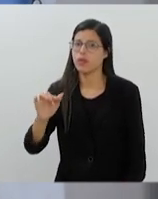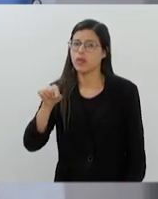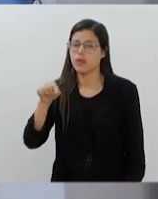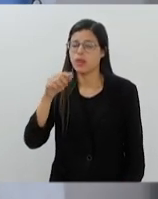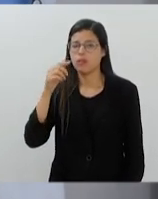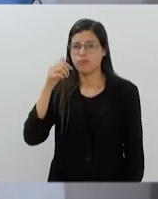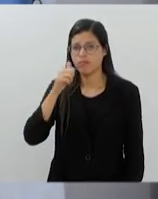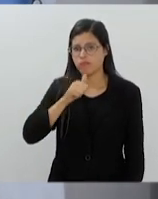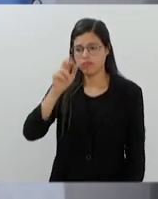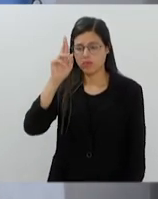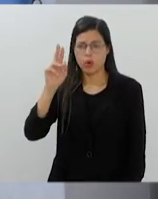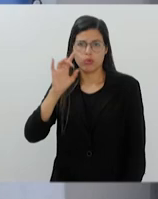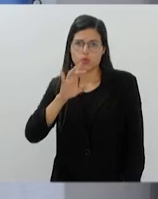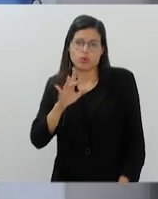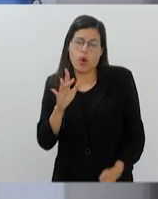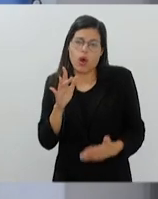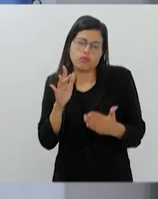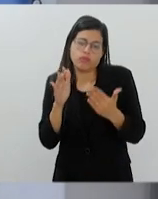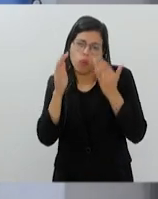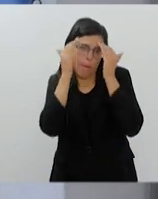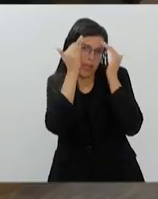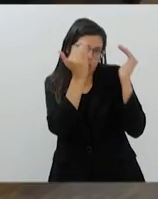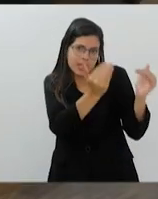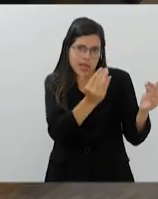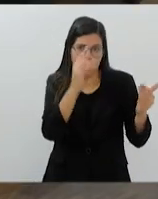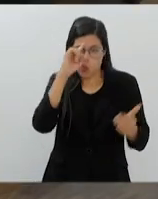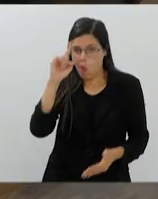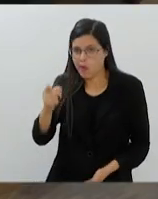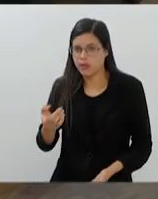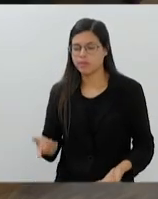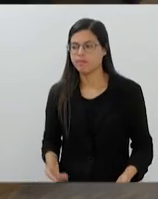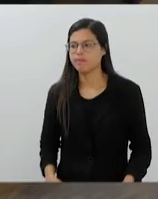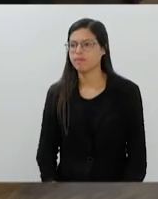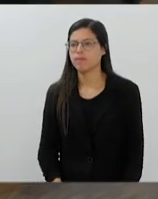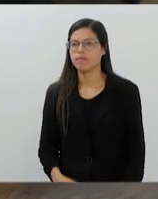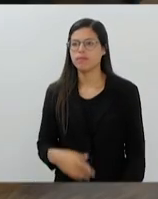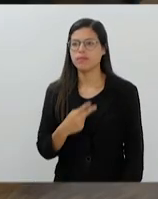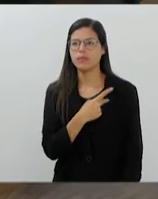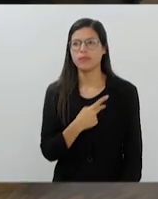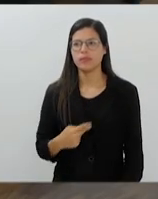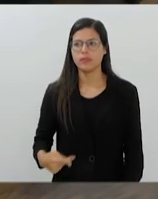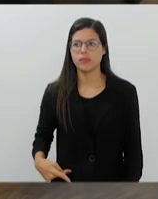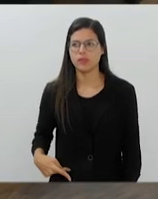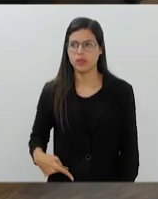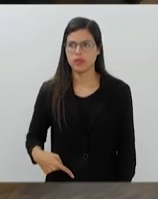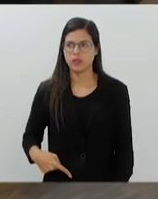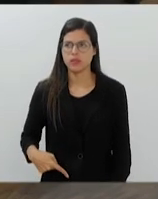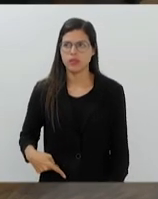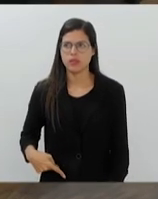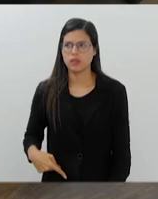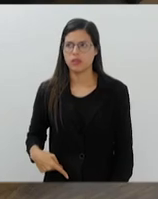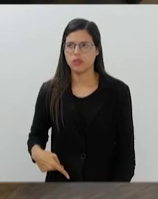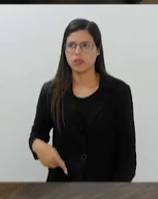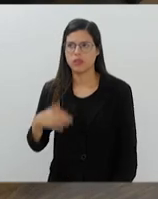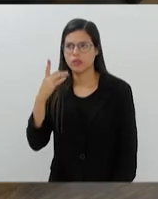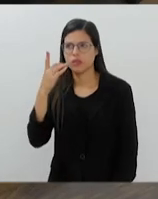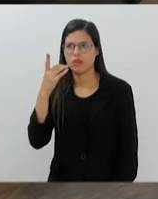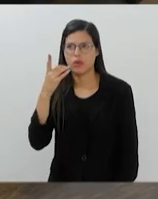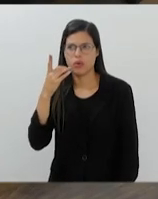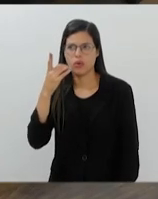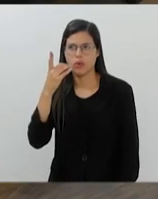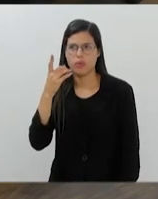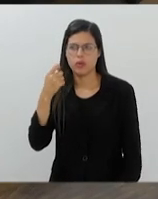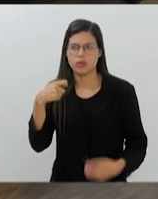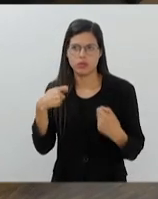ordens Presidente e o deputado rgo mourinha quando vossa excelência teve que se ausentar estávamos aqui enviando né os